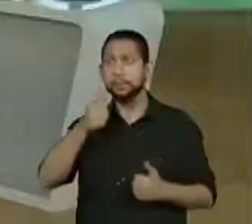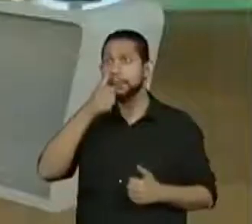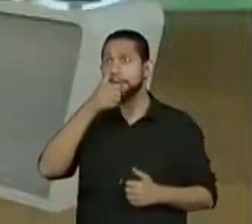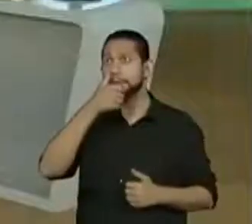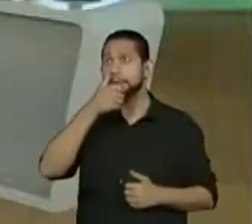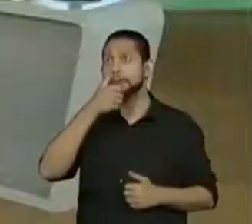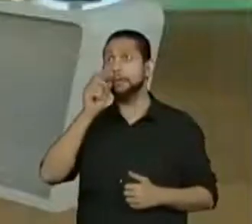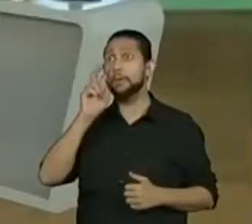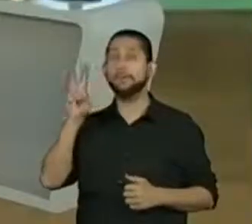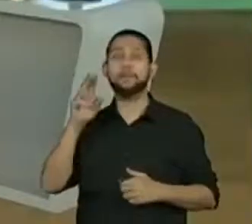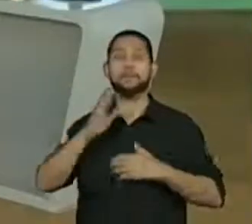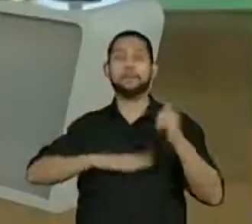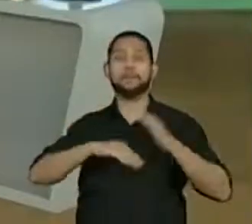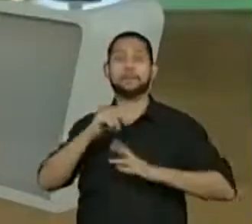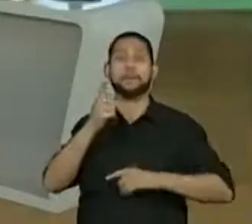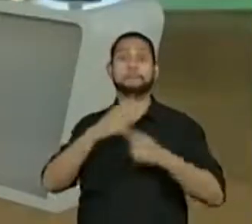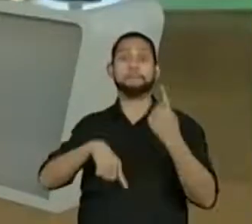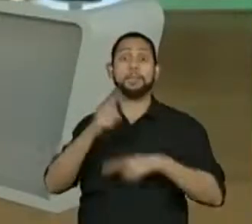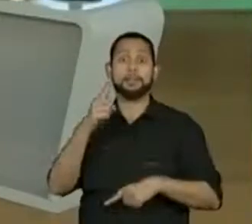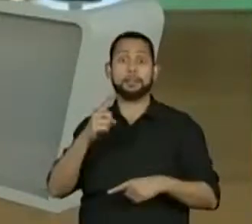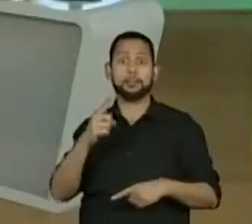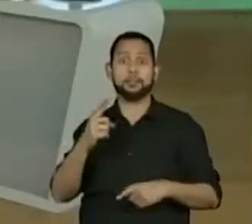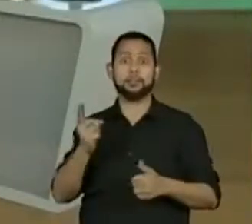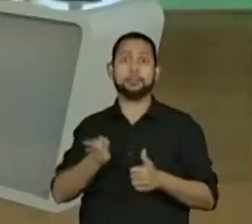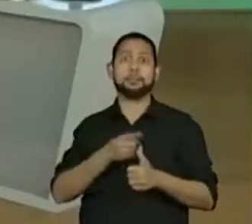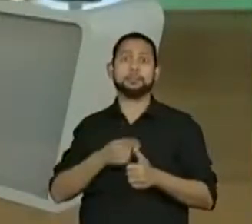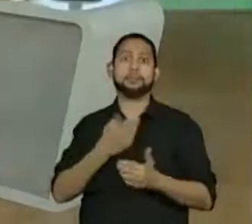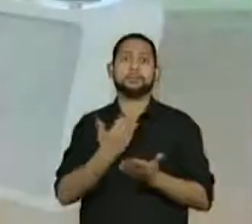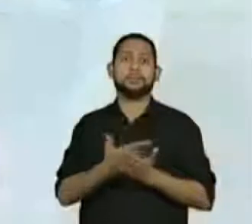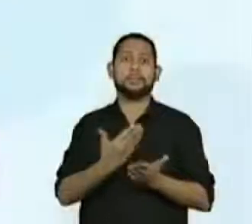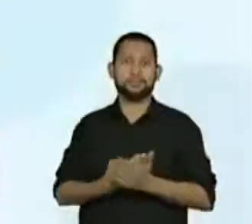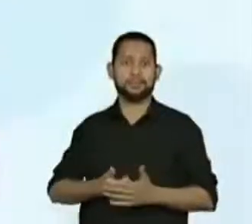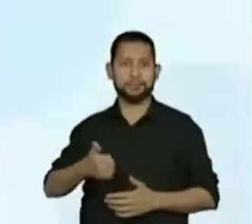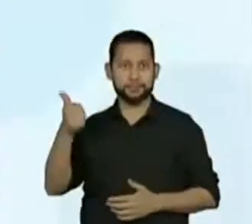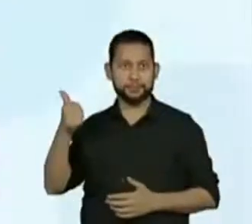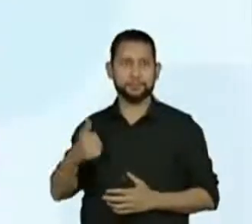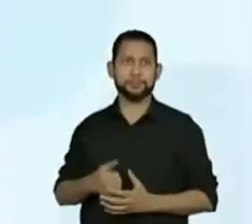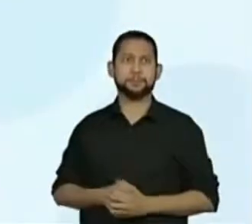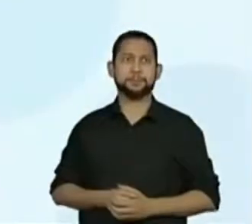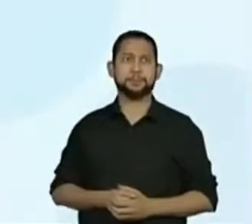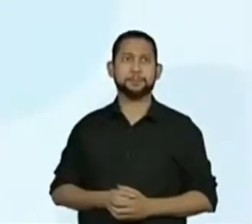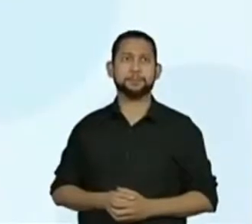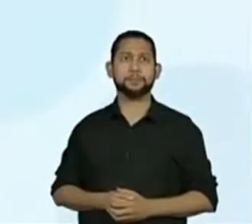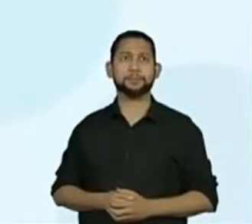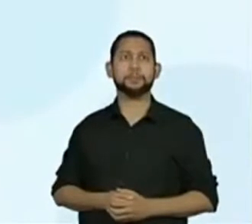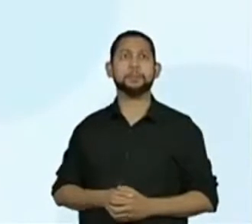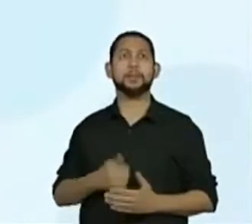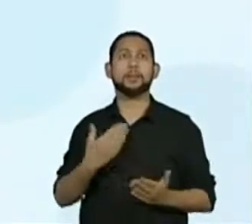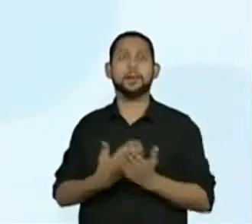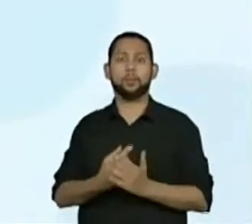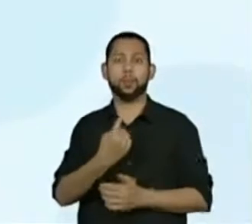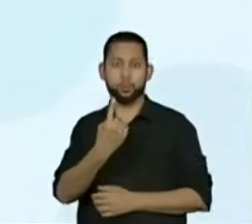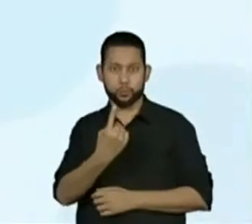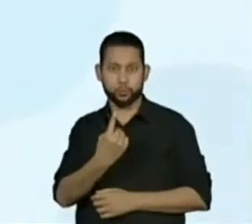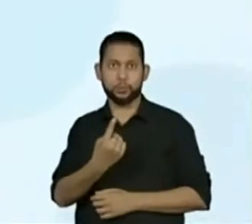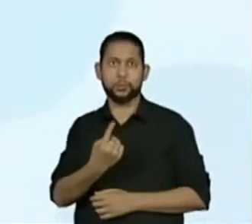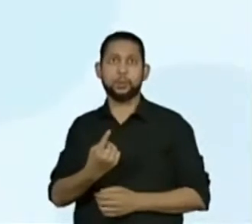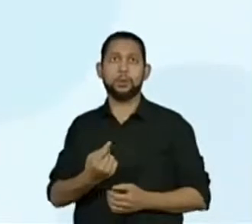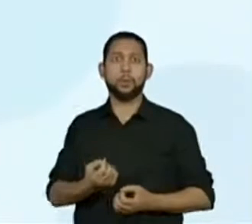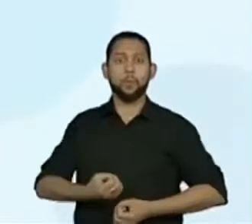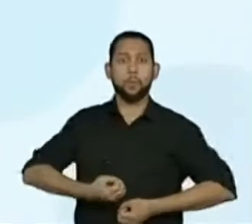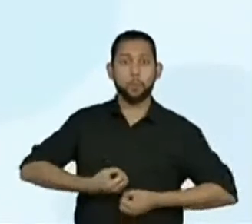vamos lá para as habilidades desta nossa primeira aula oh alô um poemas de